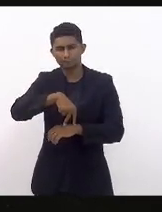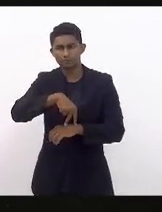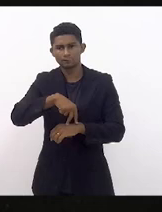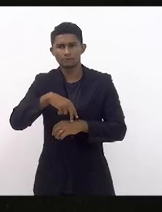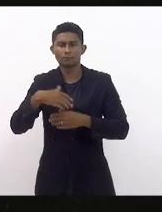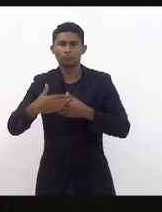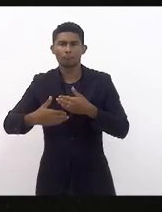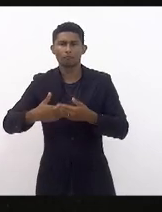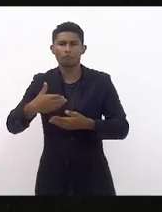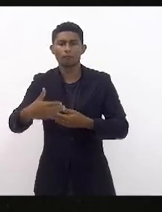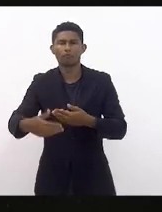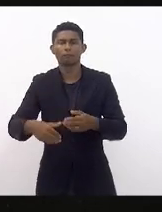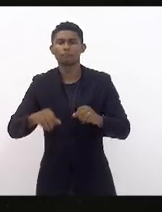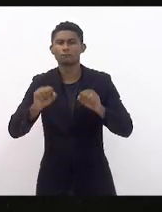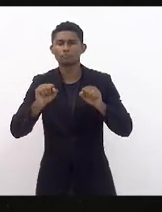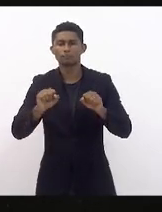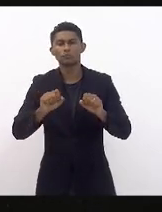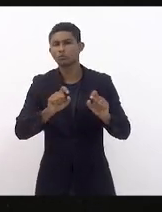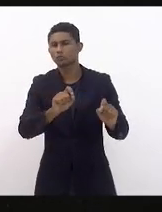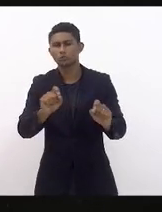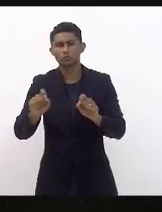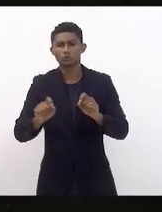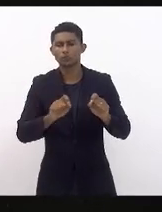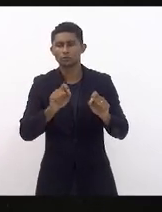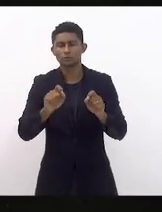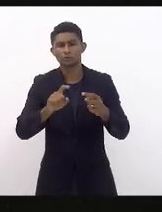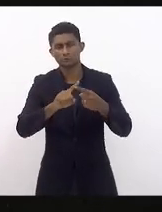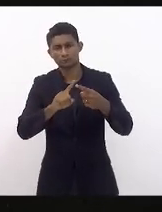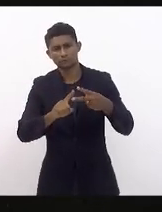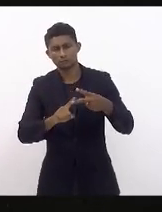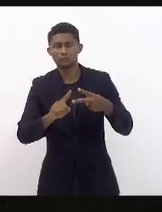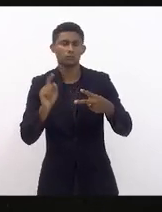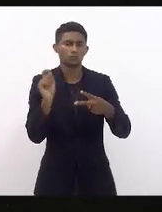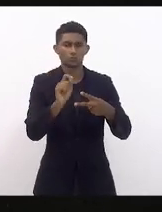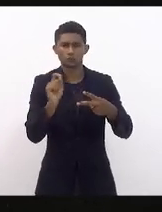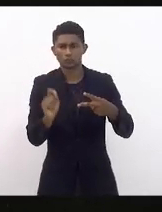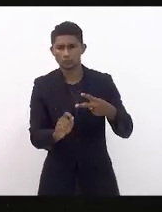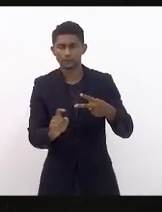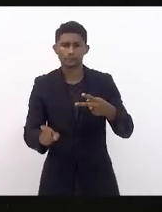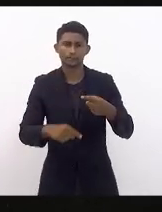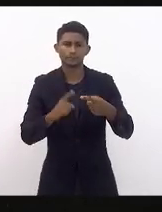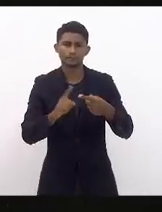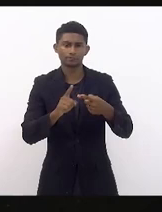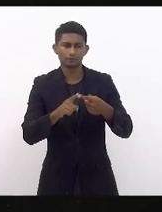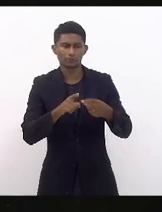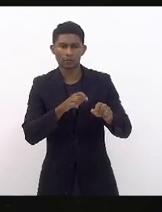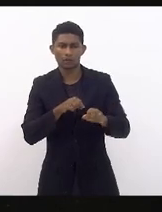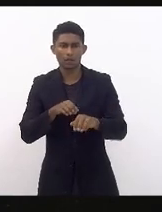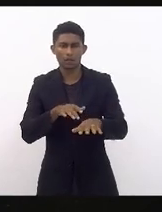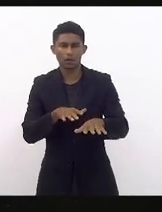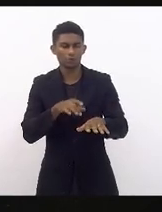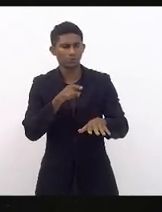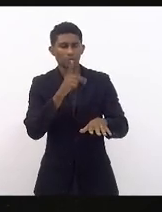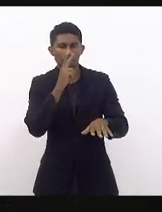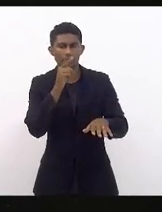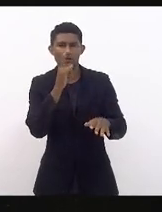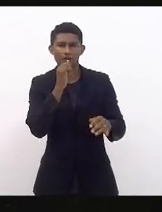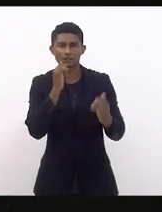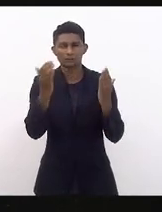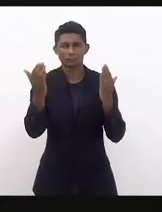desaguar inexoravelmente em dois estuários distintos. Nas águas mansas de um trabalho